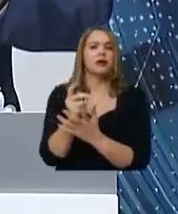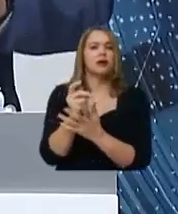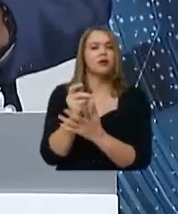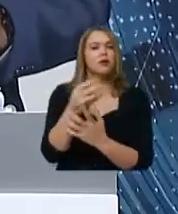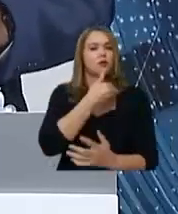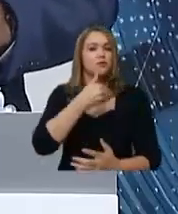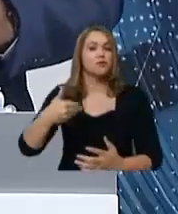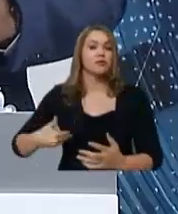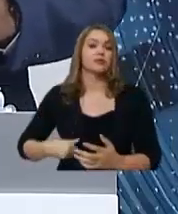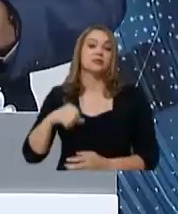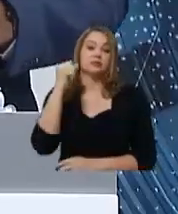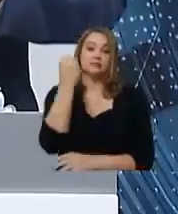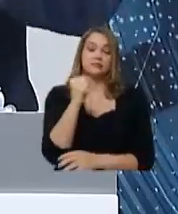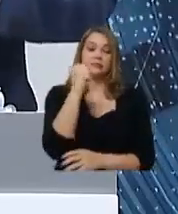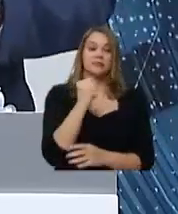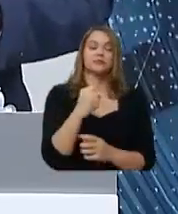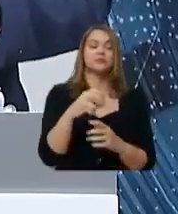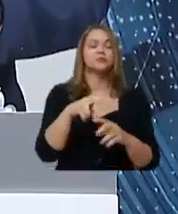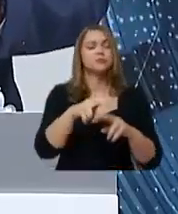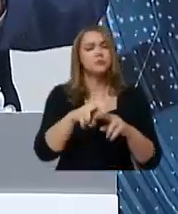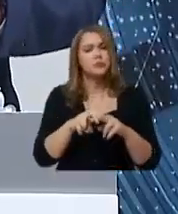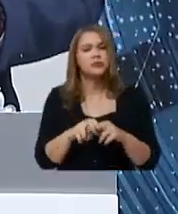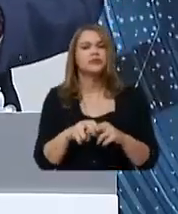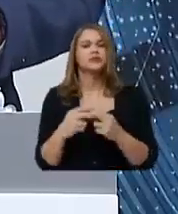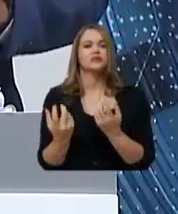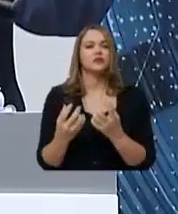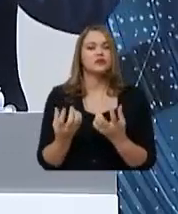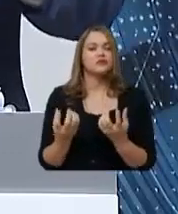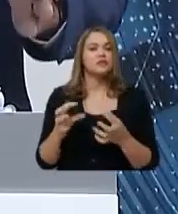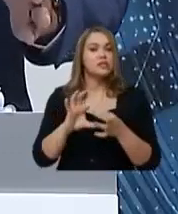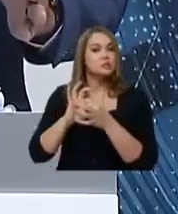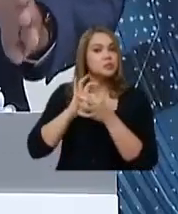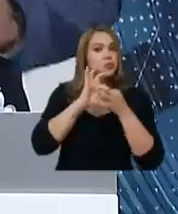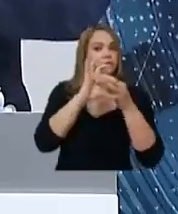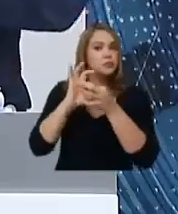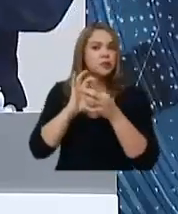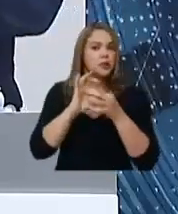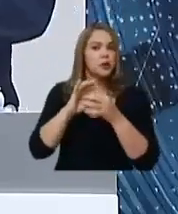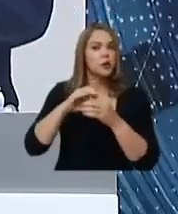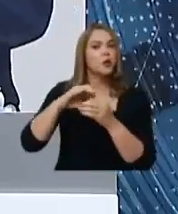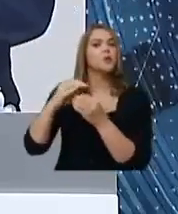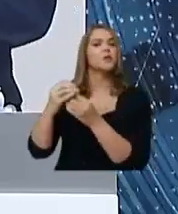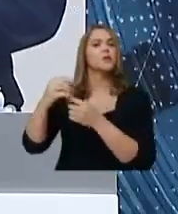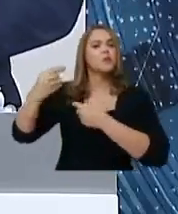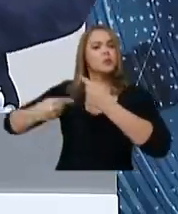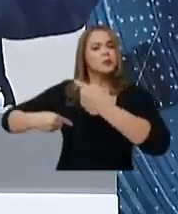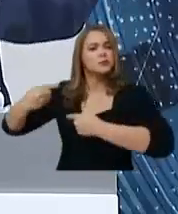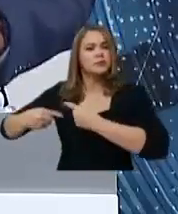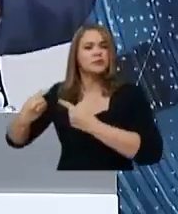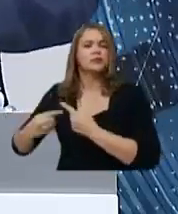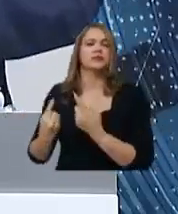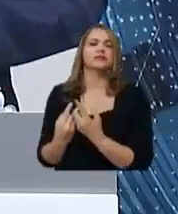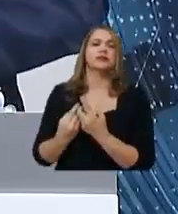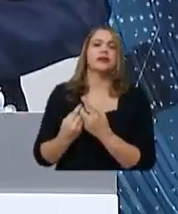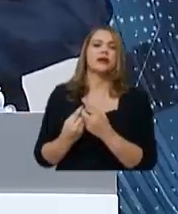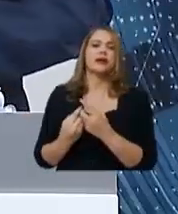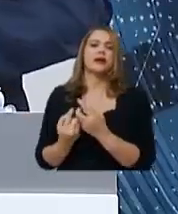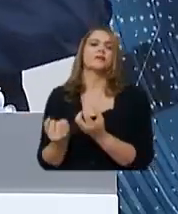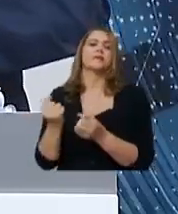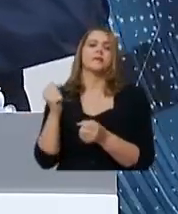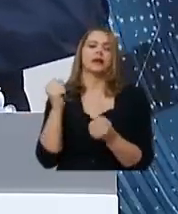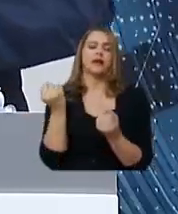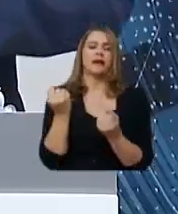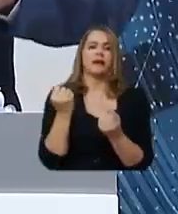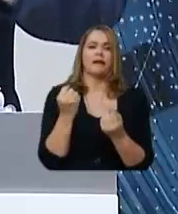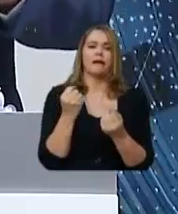aliança política para derrotar o grupo de belivaldo que o senhor representa aqui nessas eleições